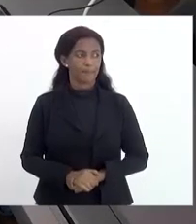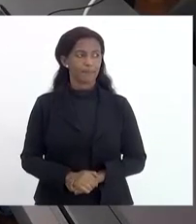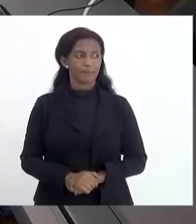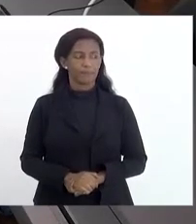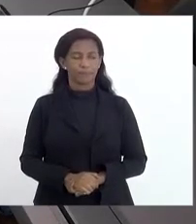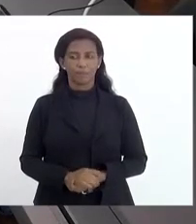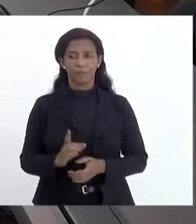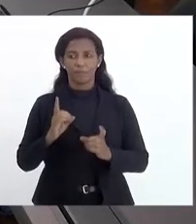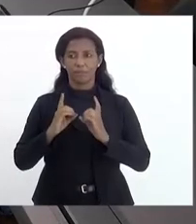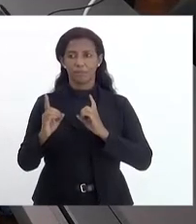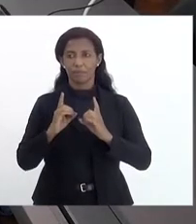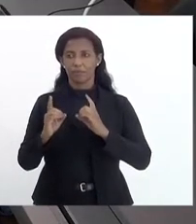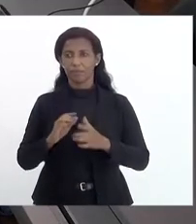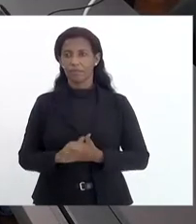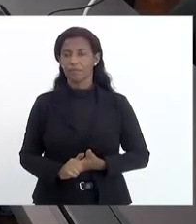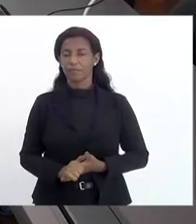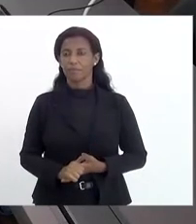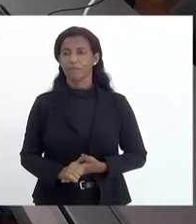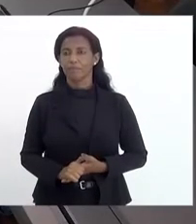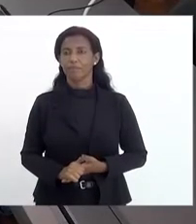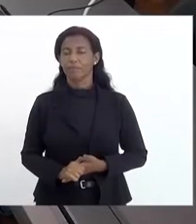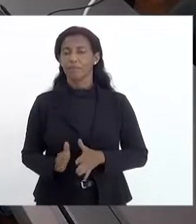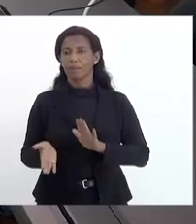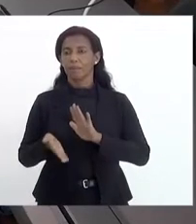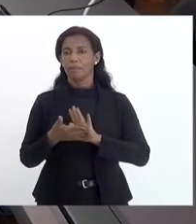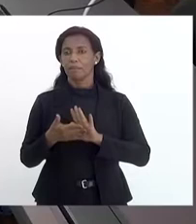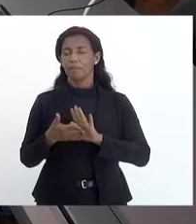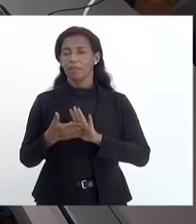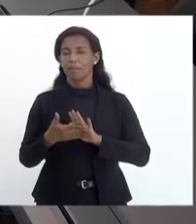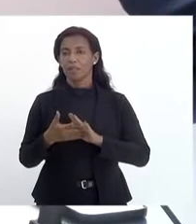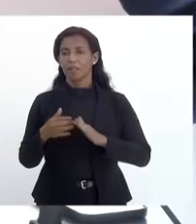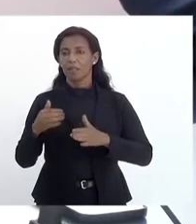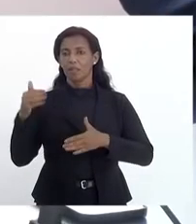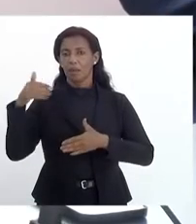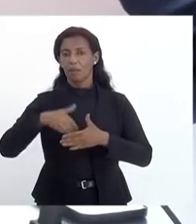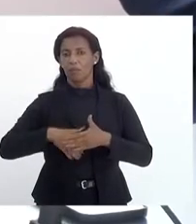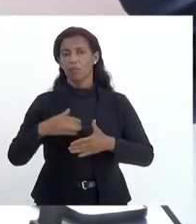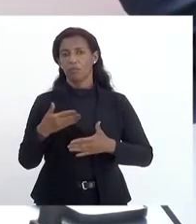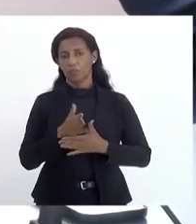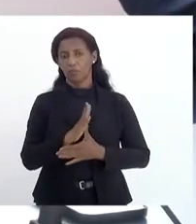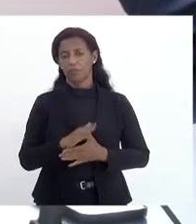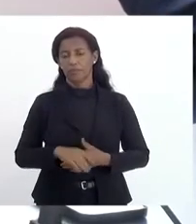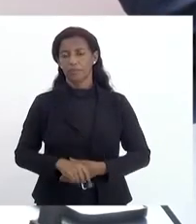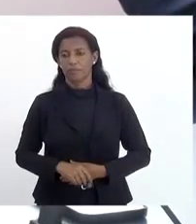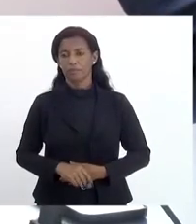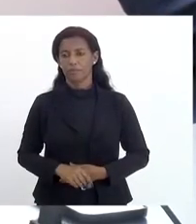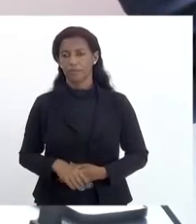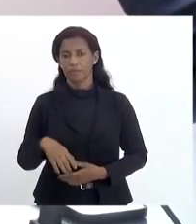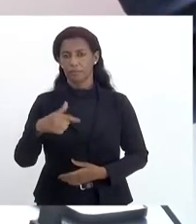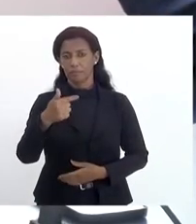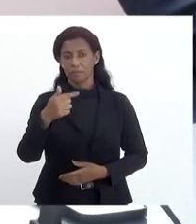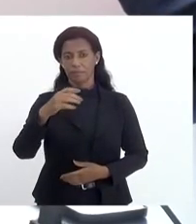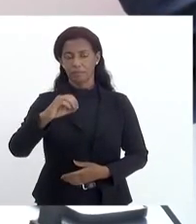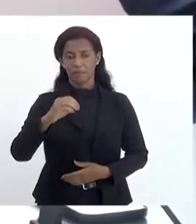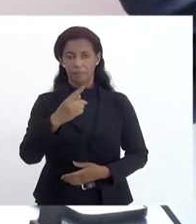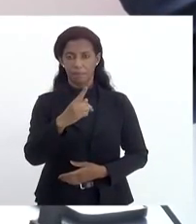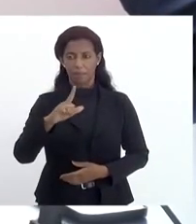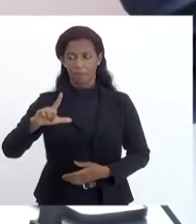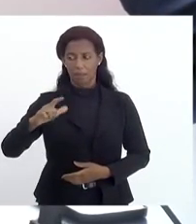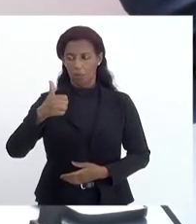Em discussão, parecer pela inconstitucionalidade, em discussão e votação, aprovado. 70, projeto de